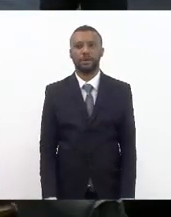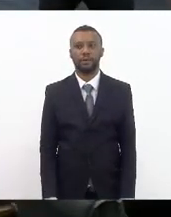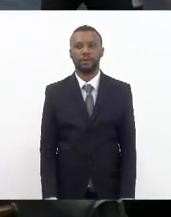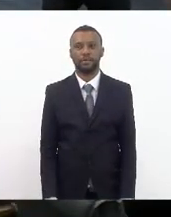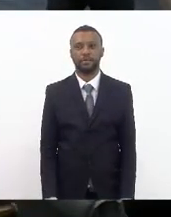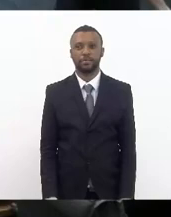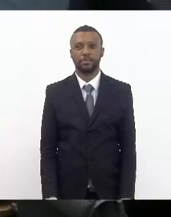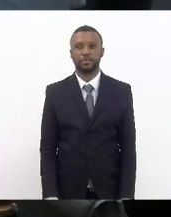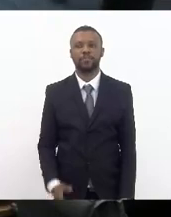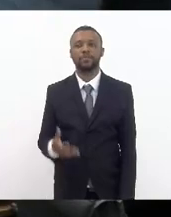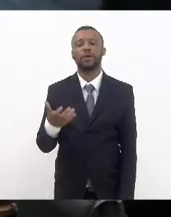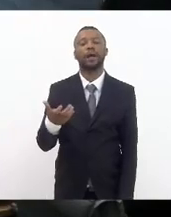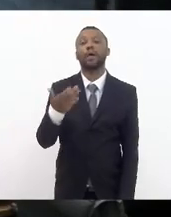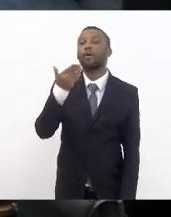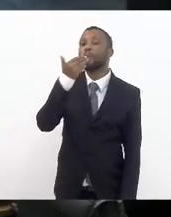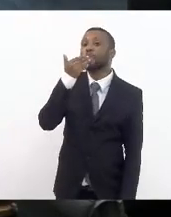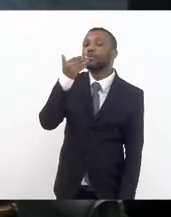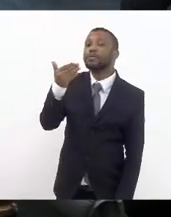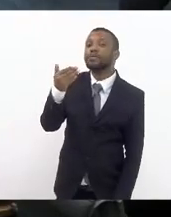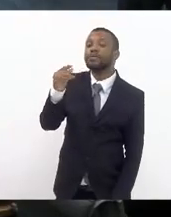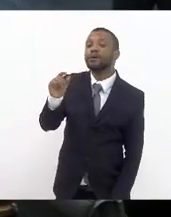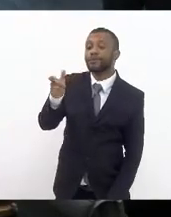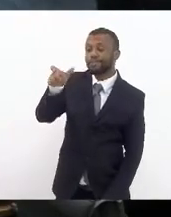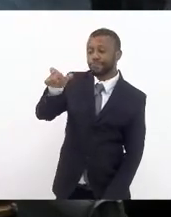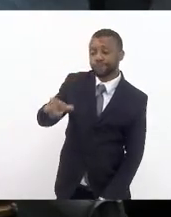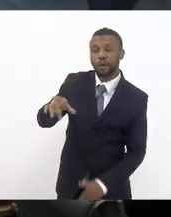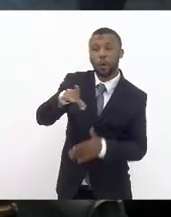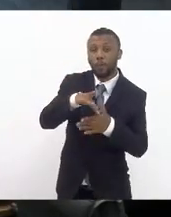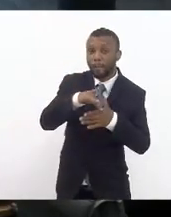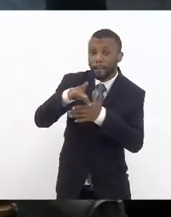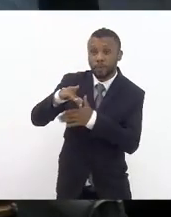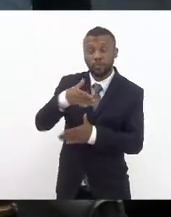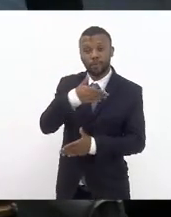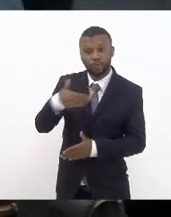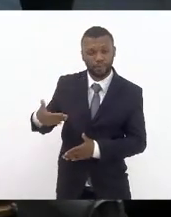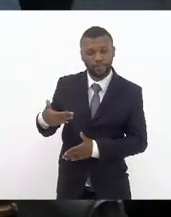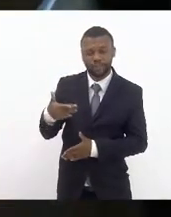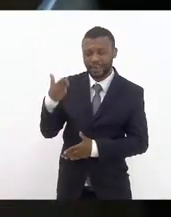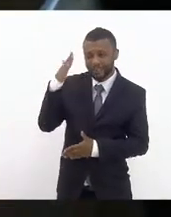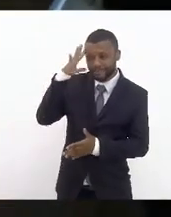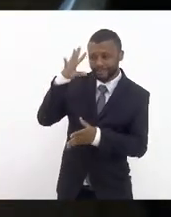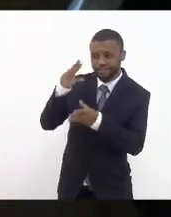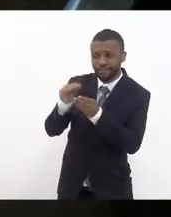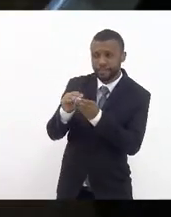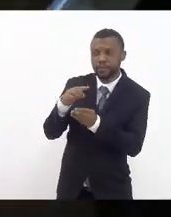Presidente, só pedindo aqui ao líder do governo, aquelas emendas que nós conversamos,